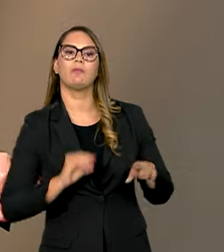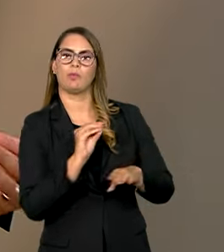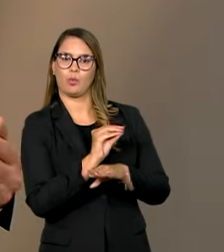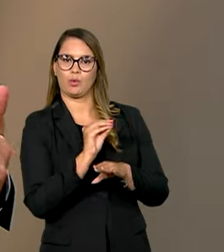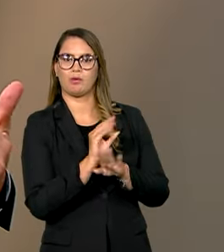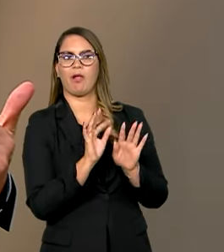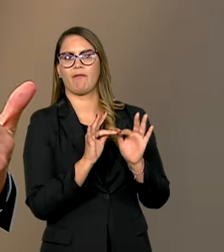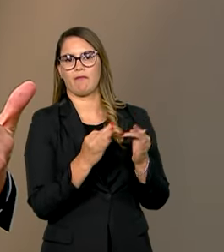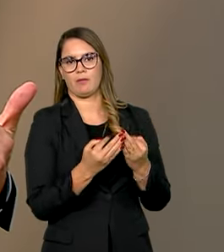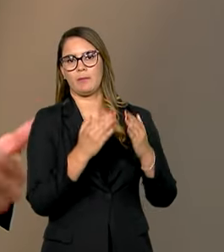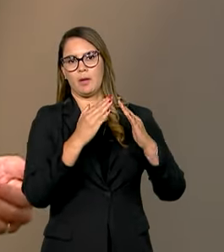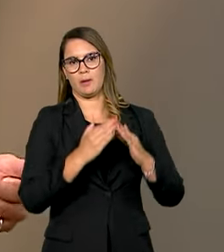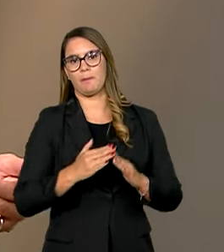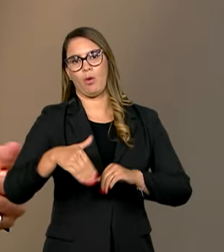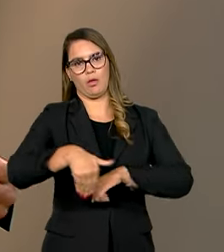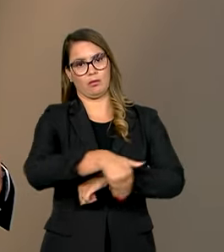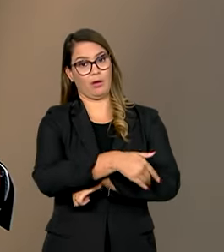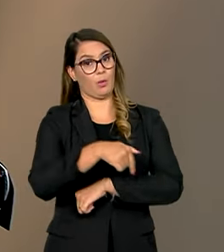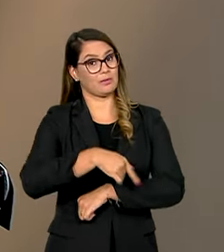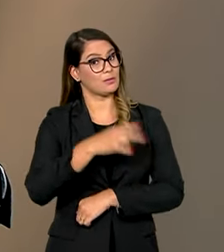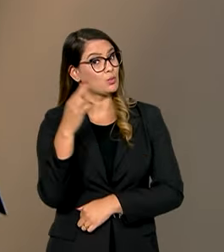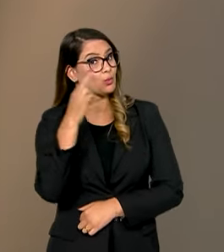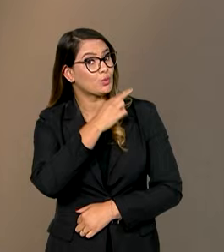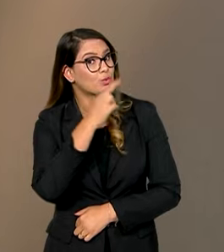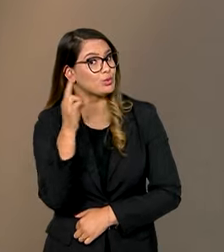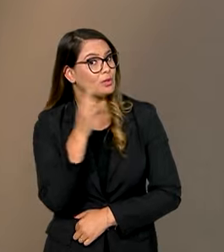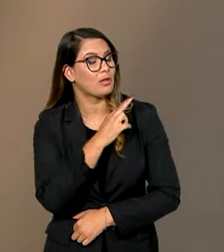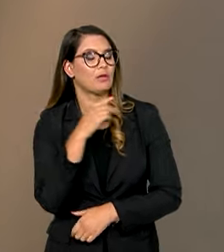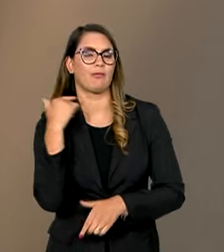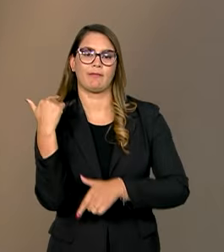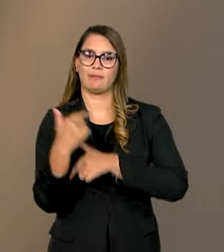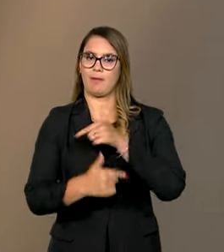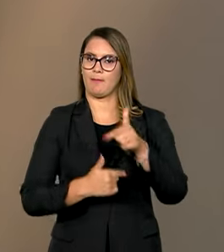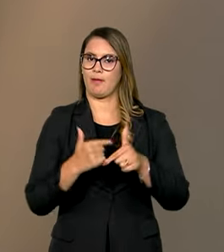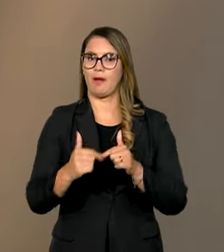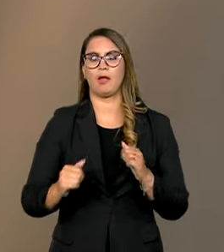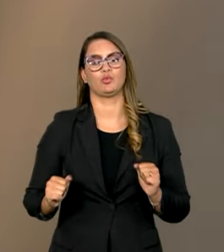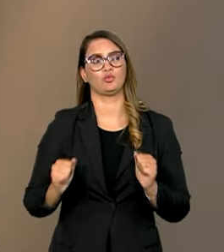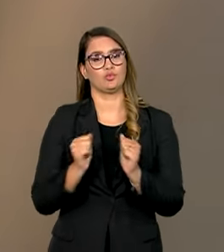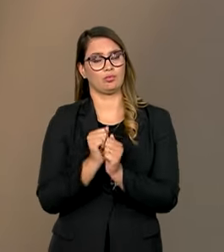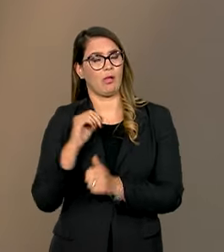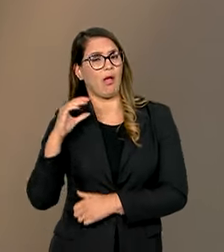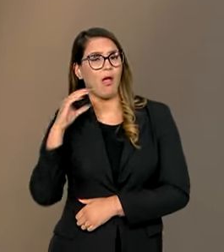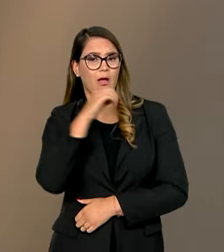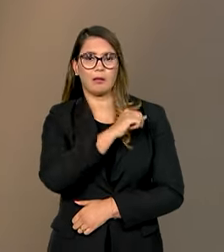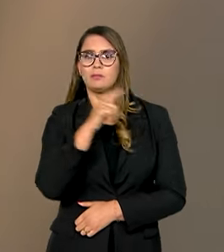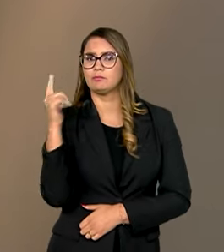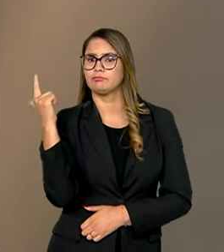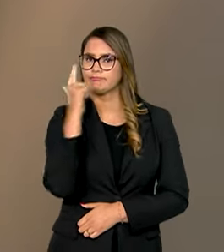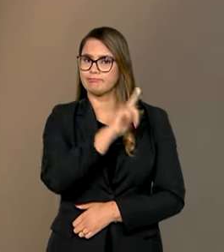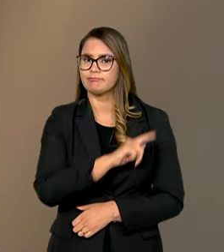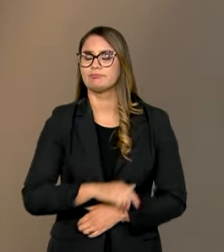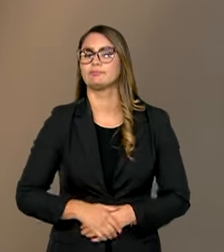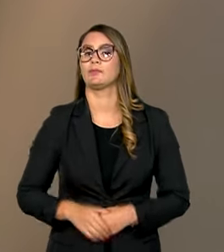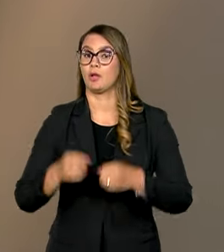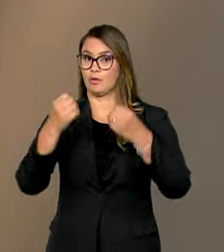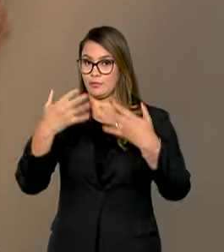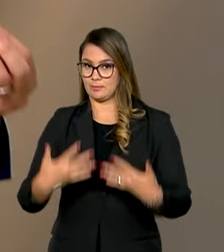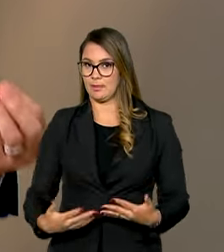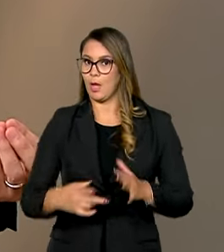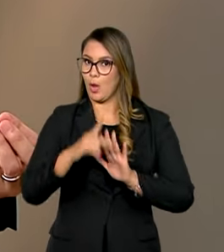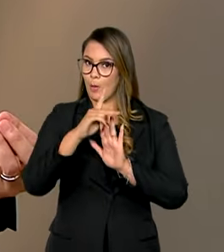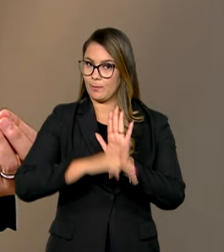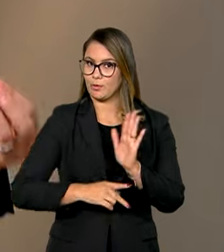de rua. E se essas famílias têm pressa. E a gente tem trabalhado conjuntamente para agilizar isso. E aí eu vou explicar para você. Esse projeto,